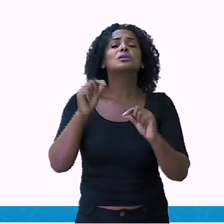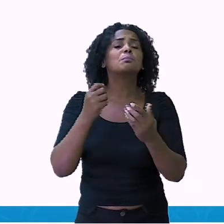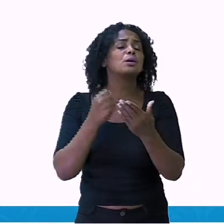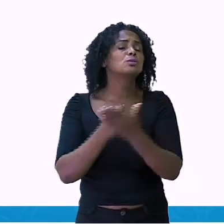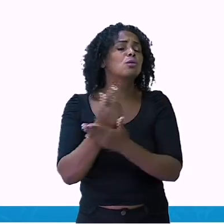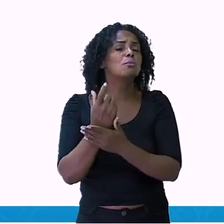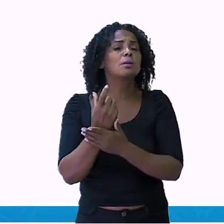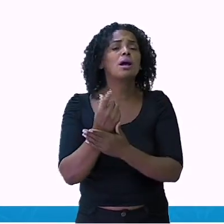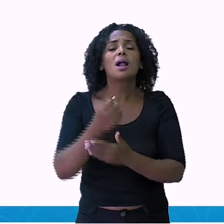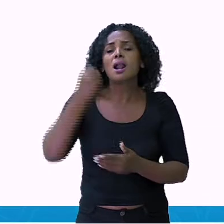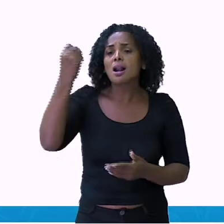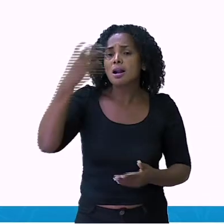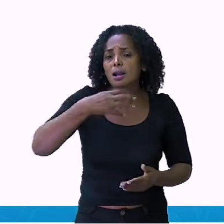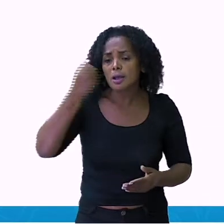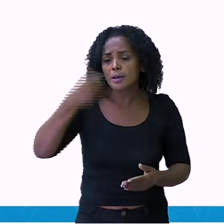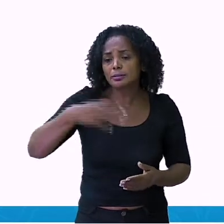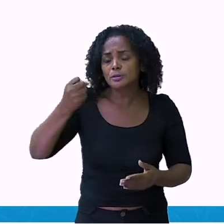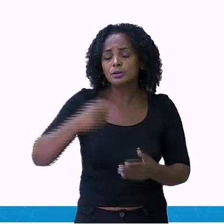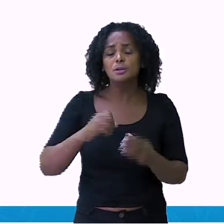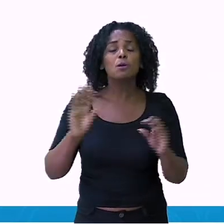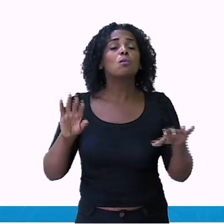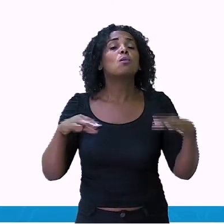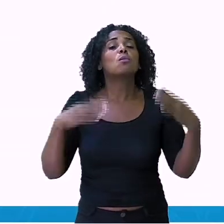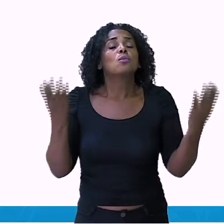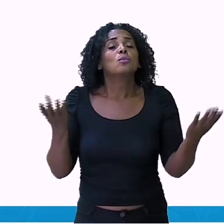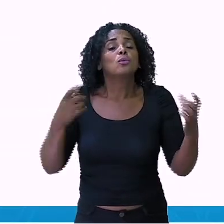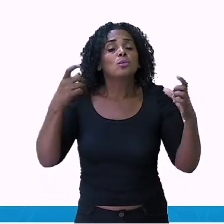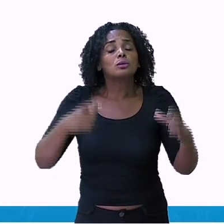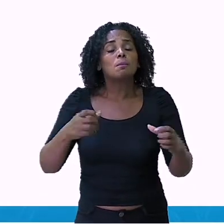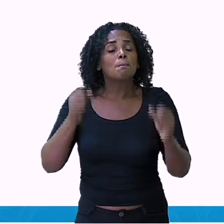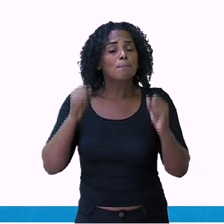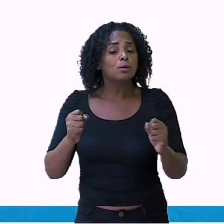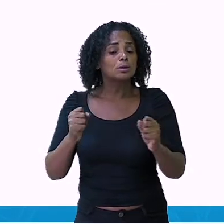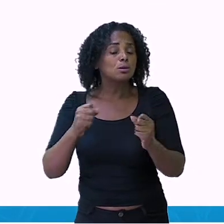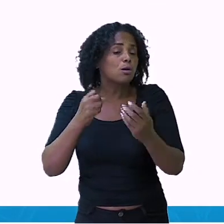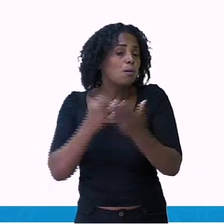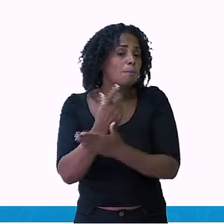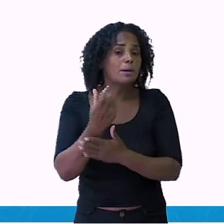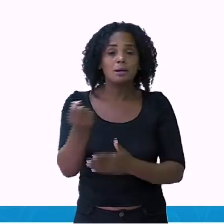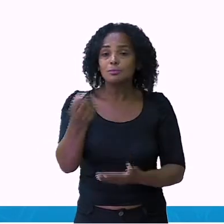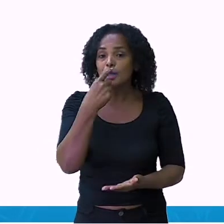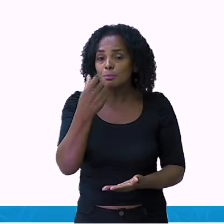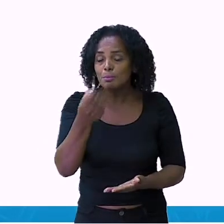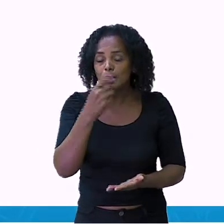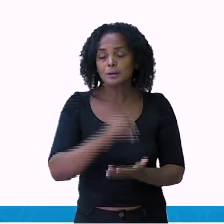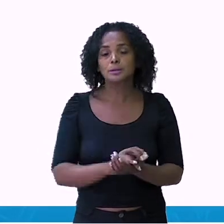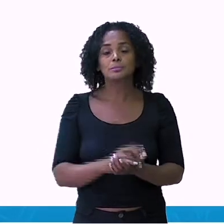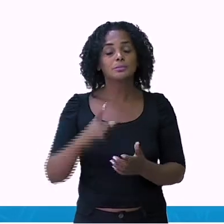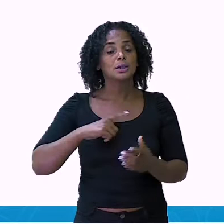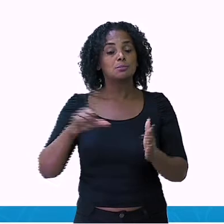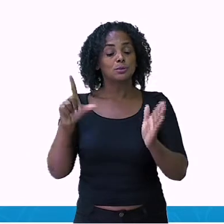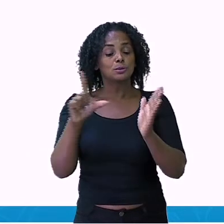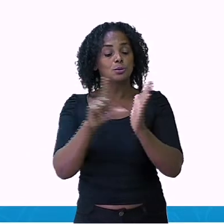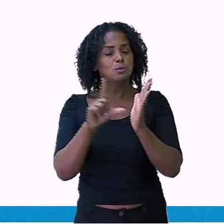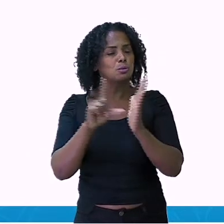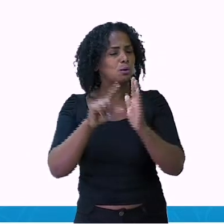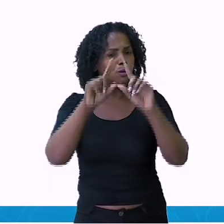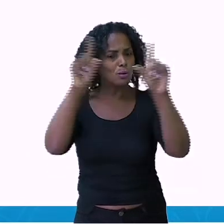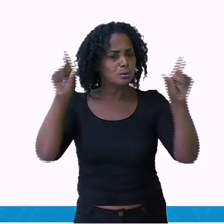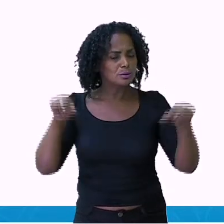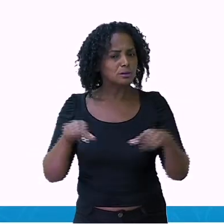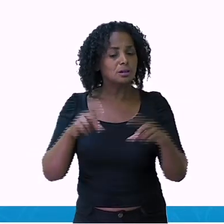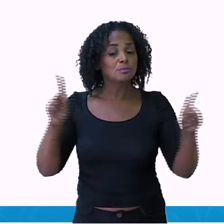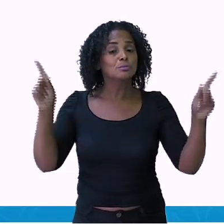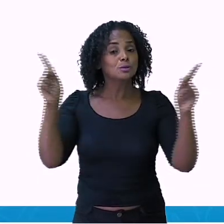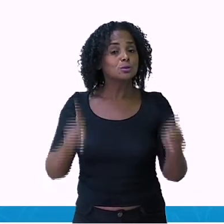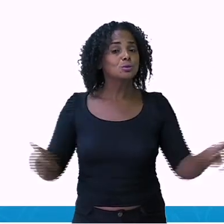comprar remédio. Então são o quê? Os estabelecimentos de comércio. Então nós temos então lojas, shopping